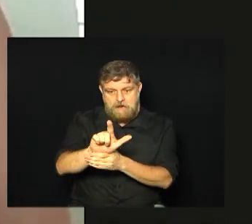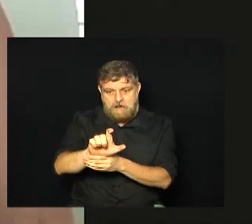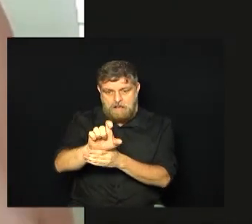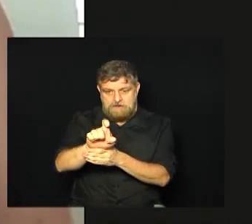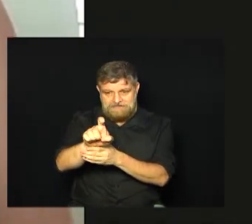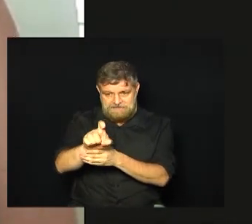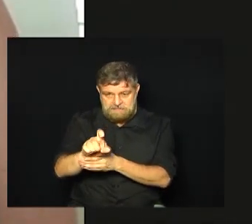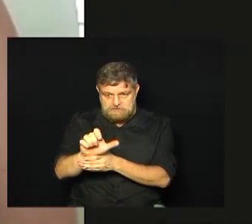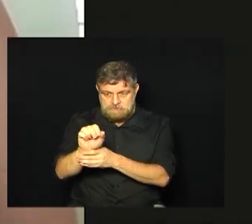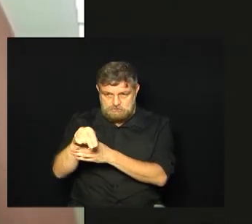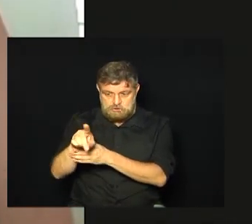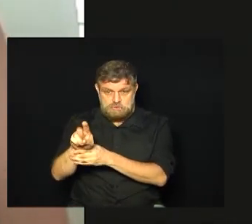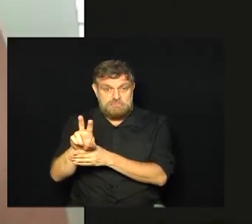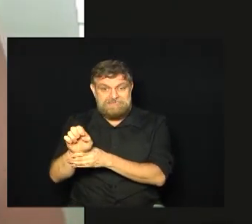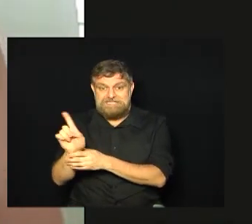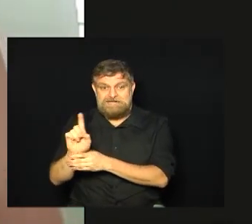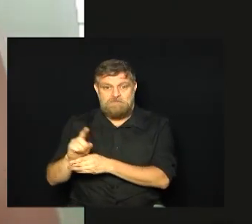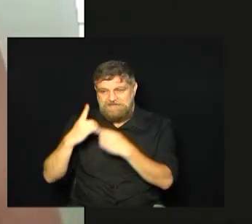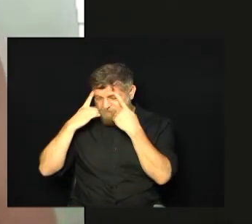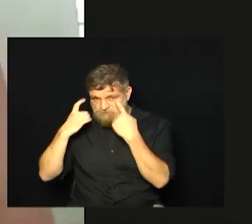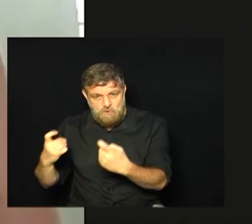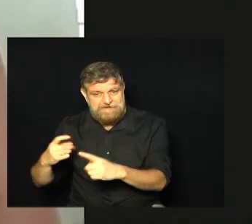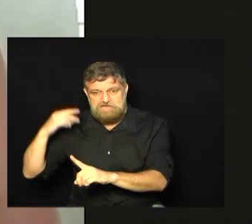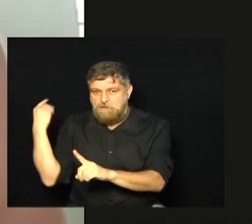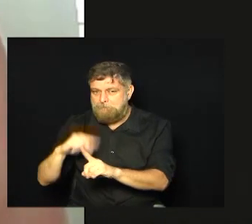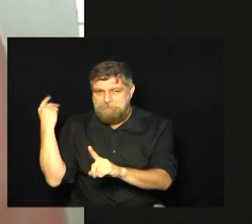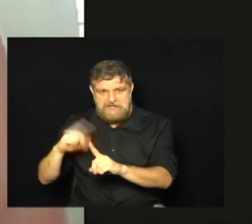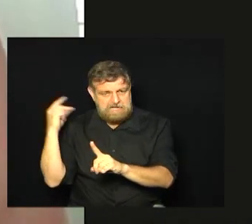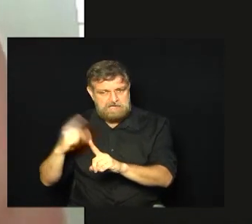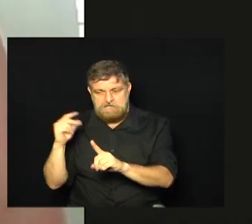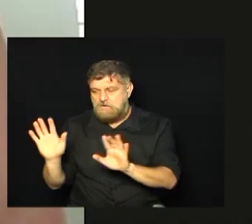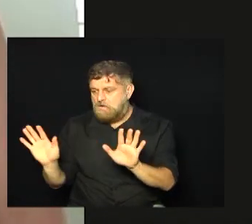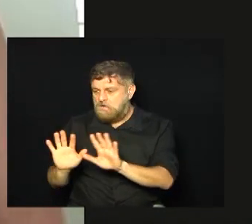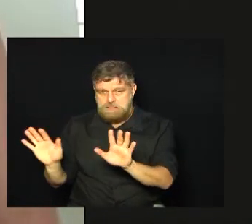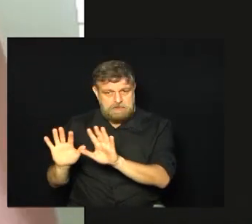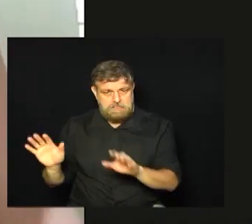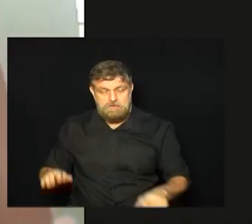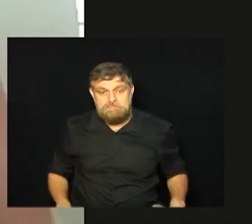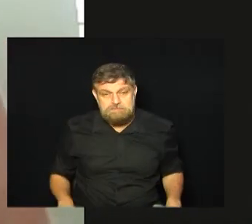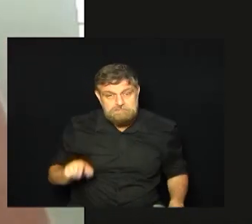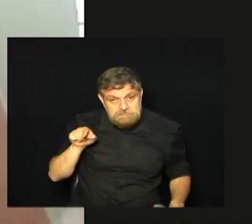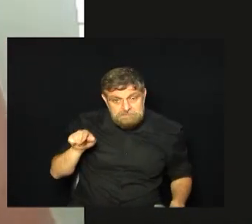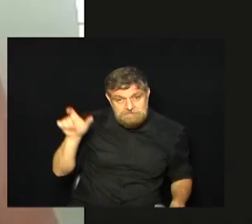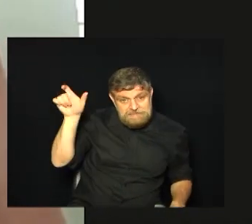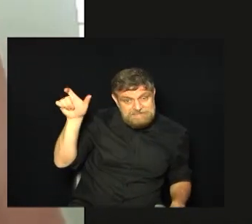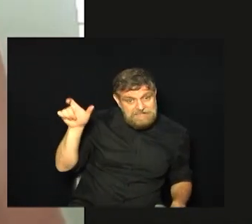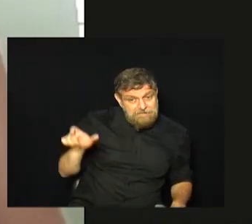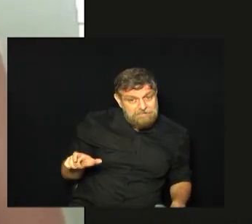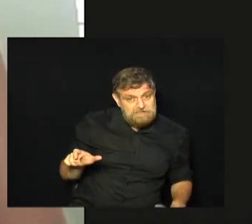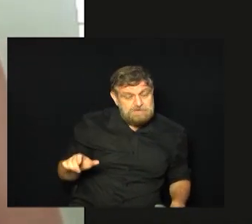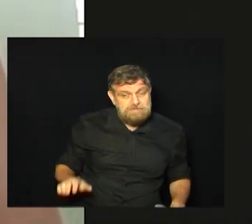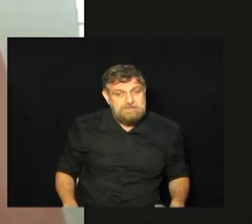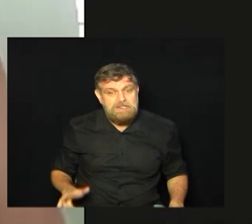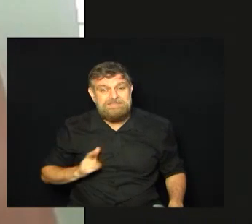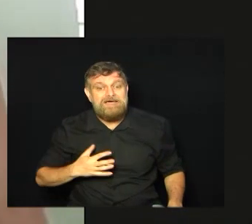a ser agressivo, de bater, de agredir, mas é mais